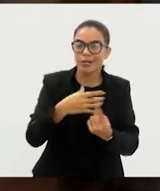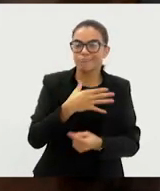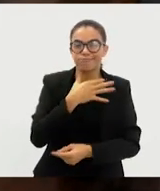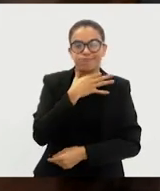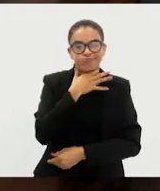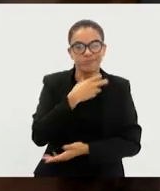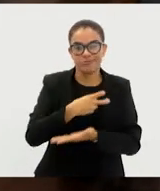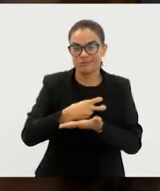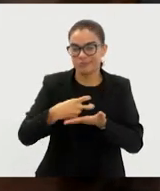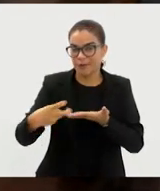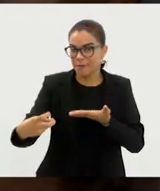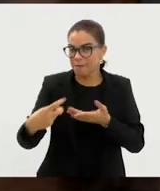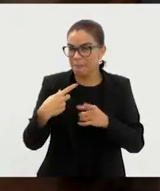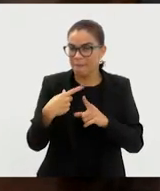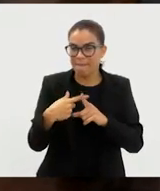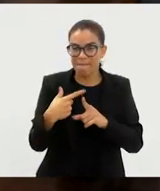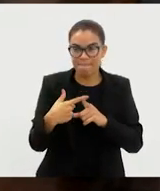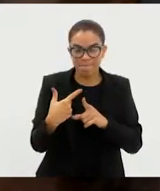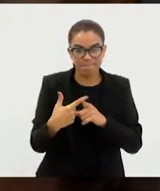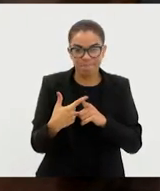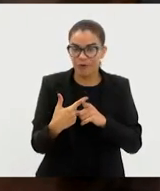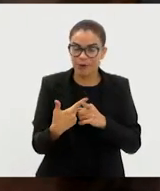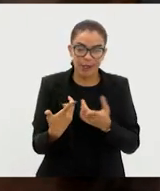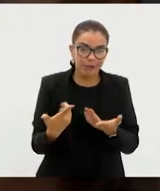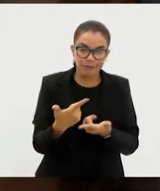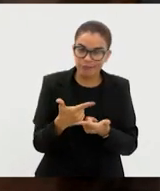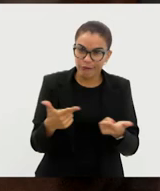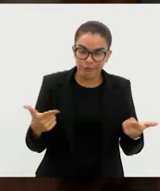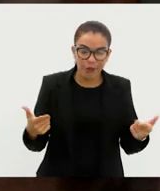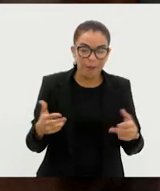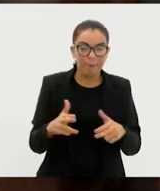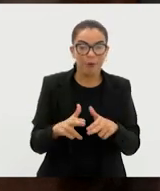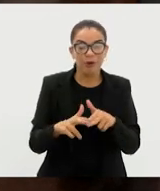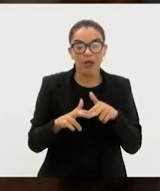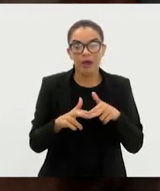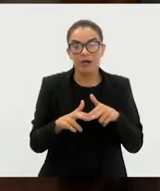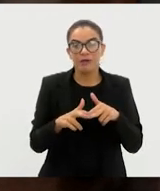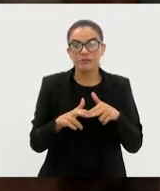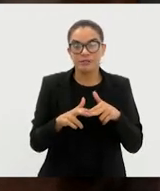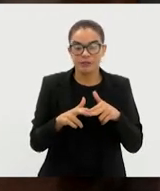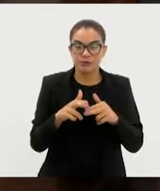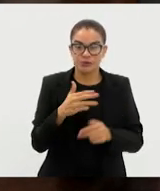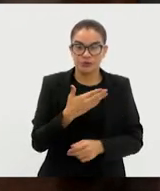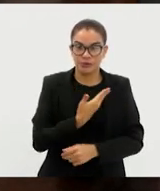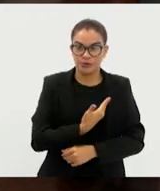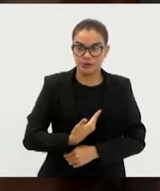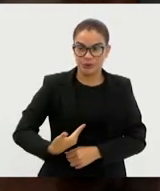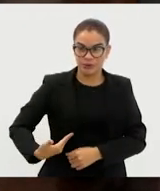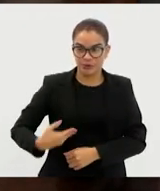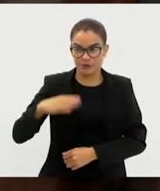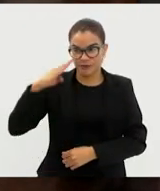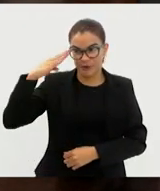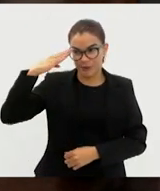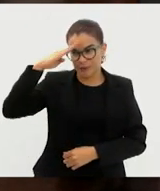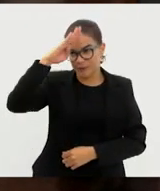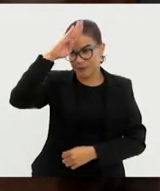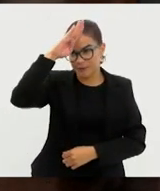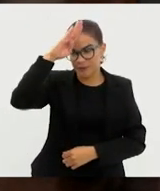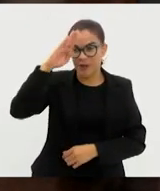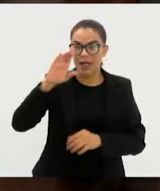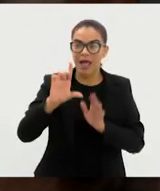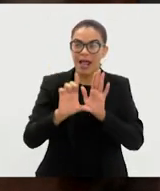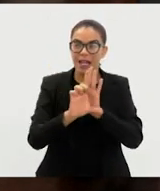projeções de receitas para os 9 anos não existem mais, função do governo Bolsonaro, né? Com a